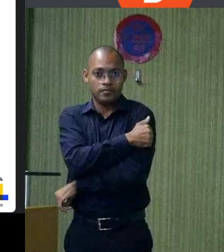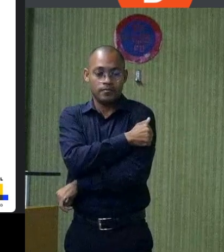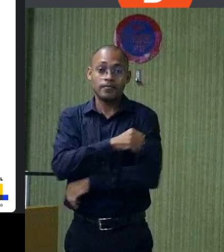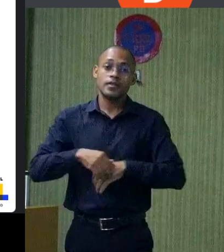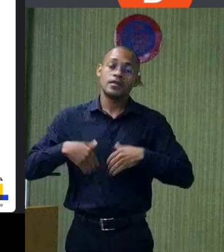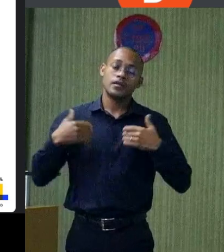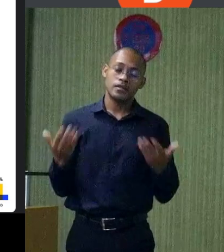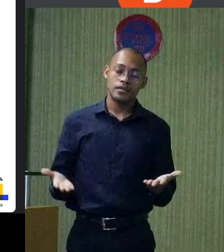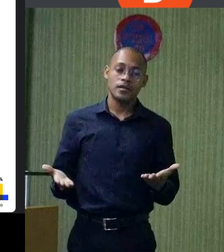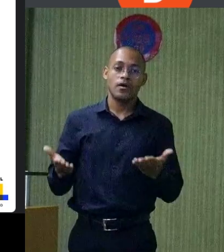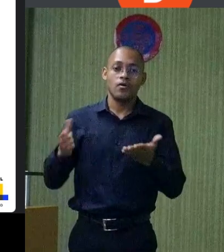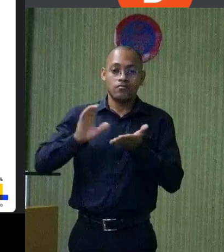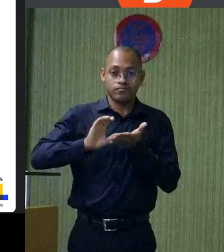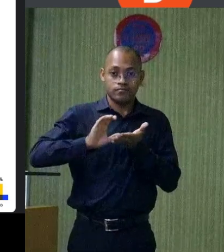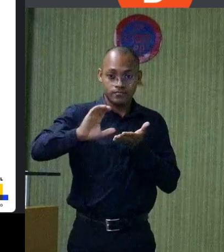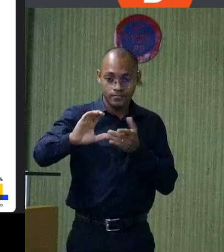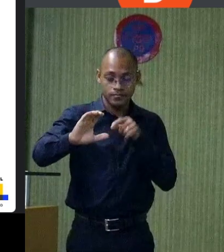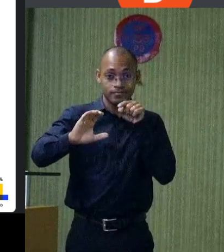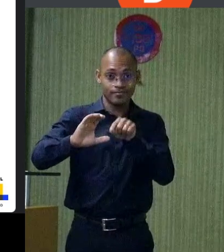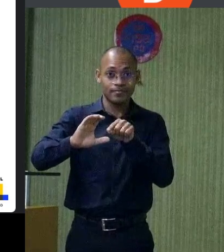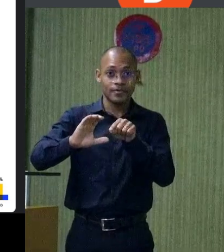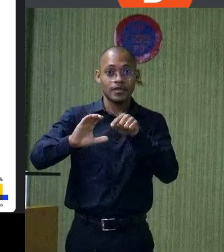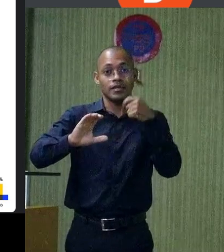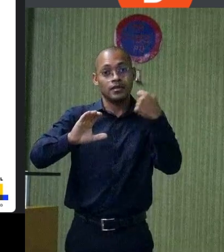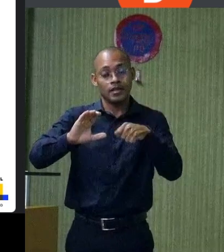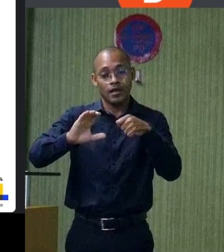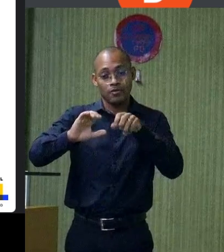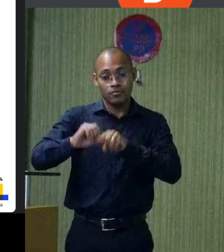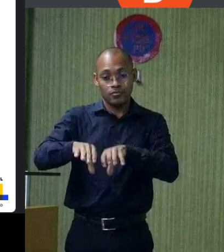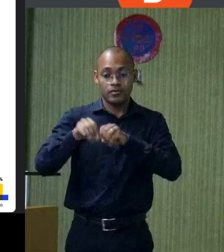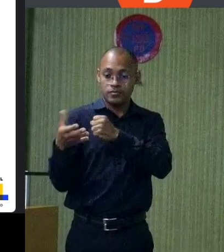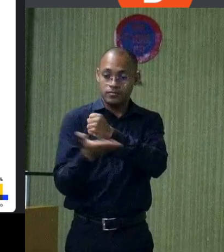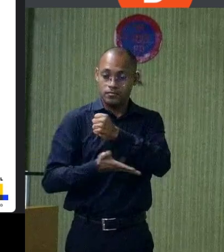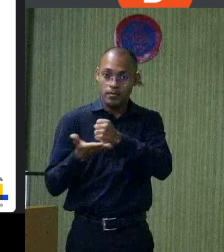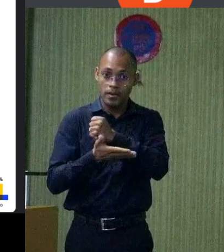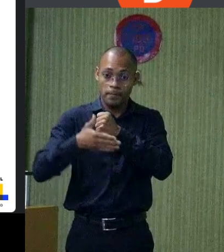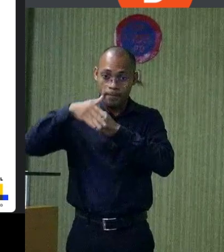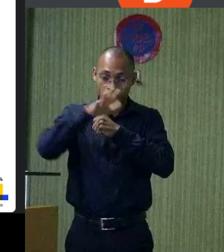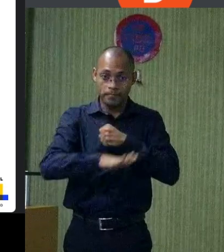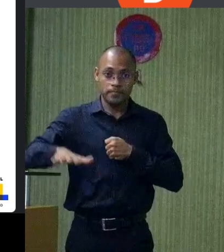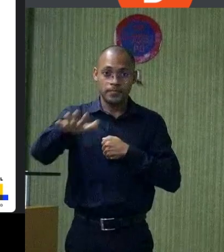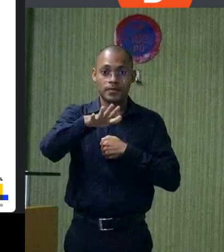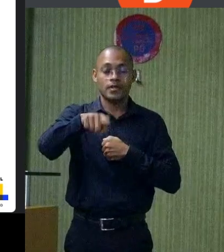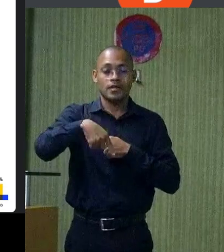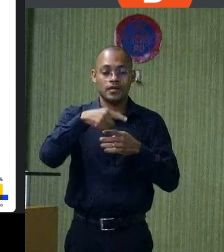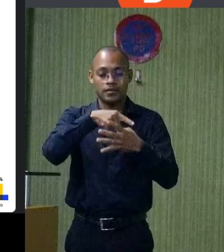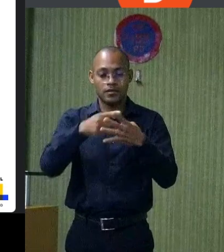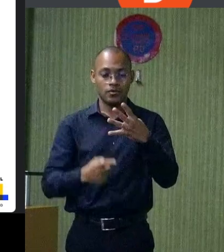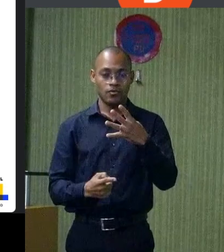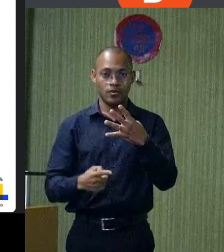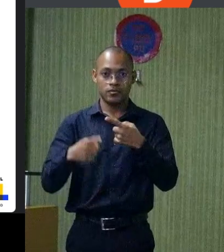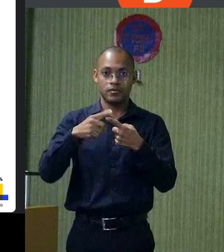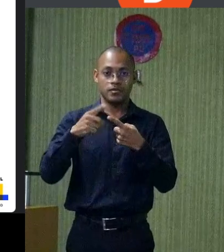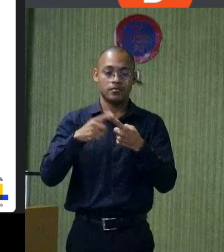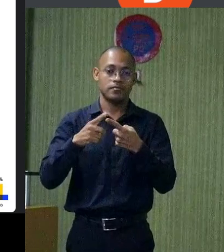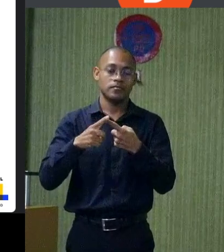então o financiamento terá eh da Educação Básica pública essas quatro eh